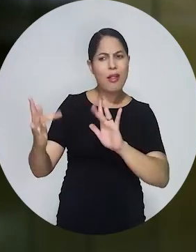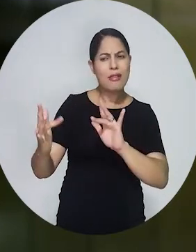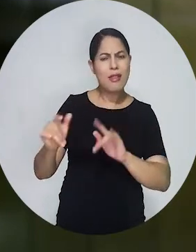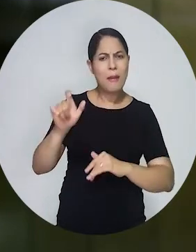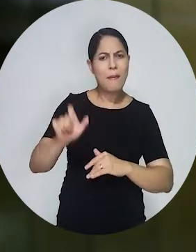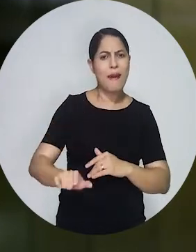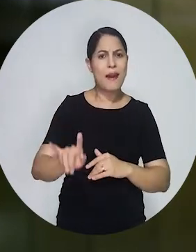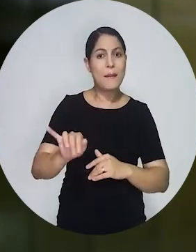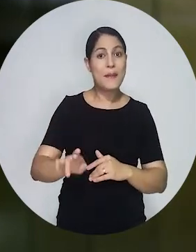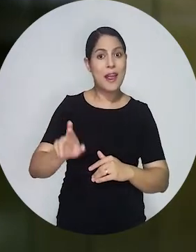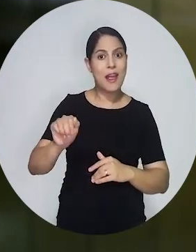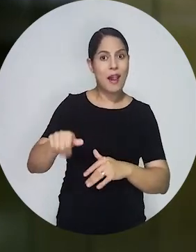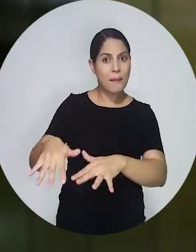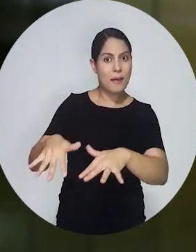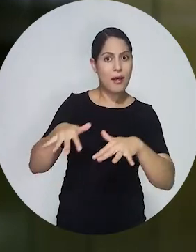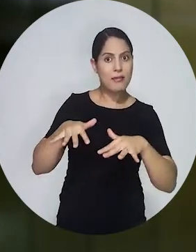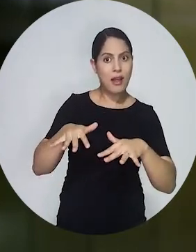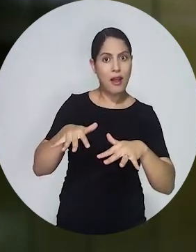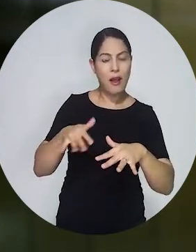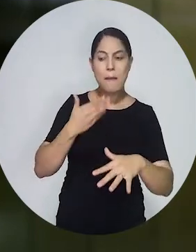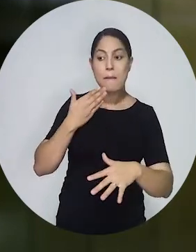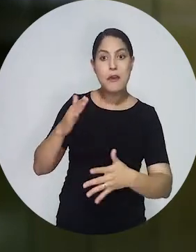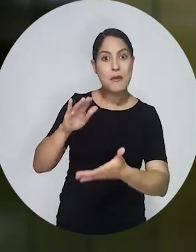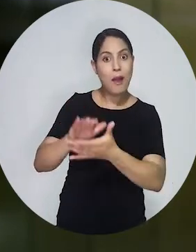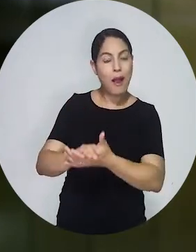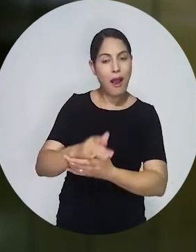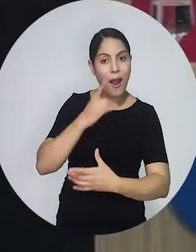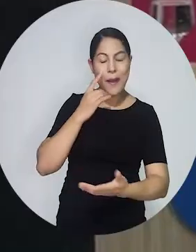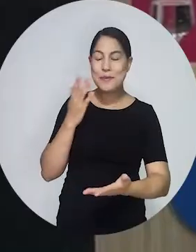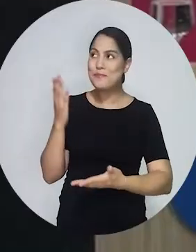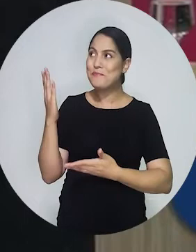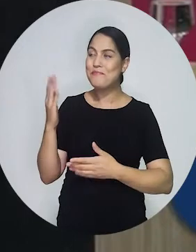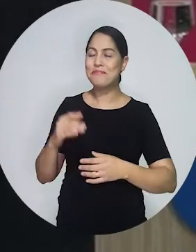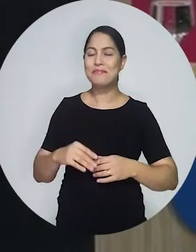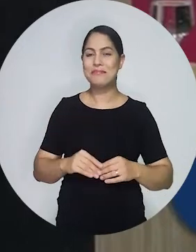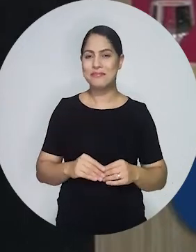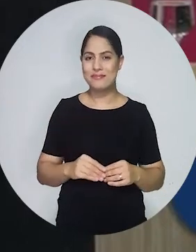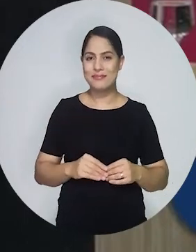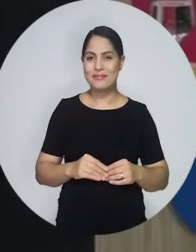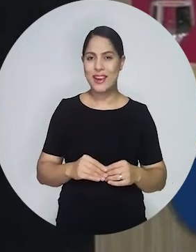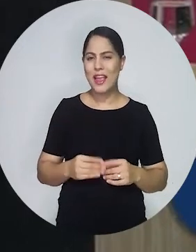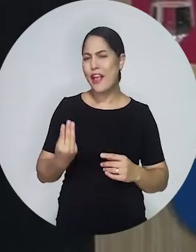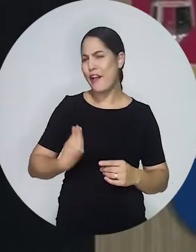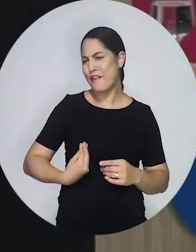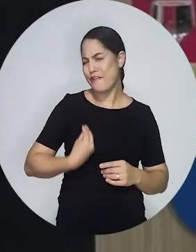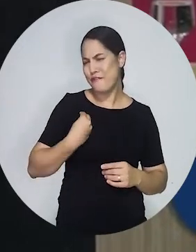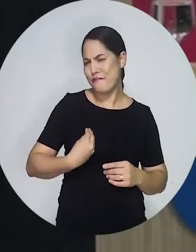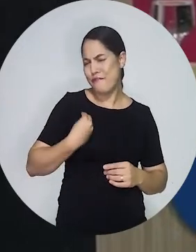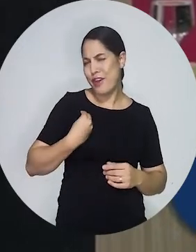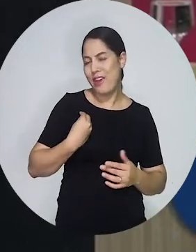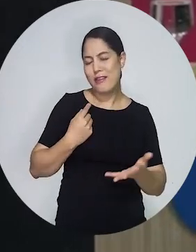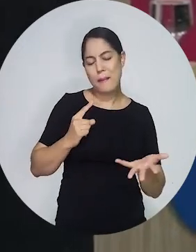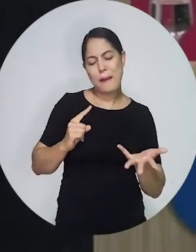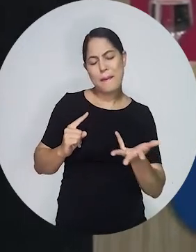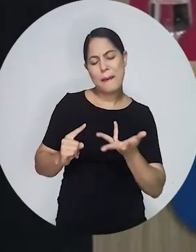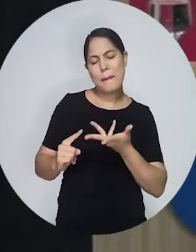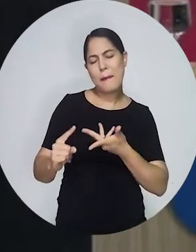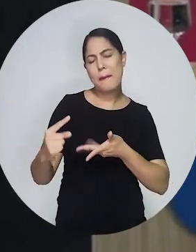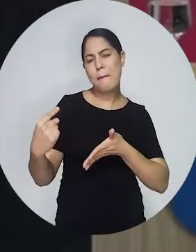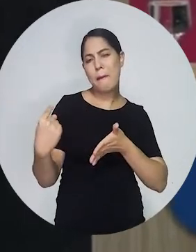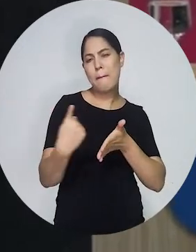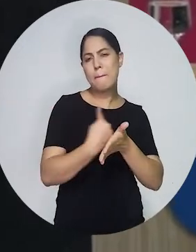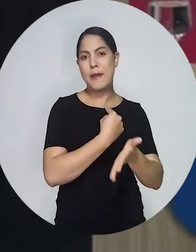namorada Gabriela, que estava na plateia, em casamento. Por fim, quero dizer que a vida é cheia